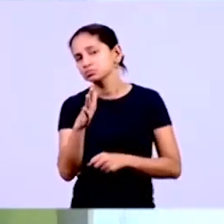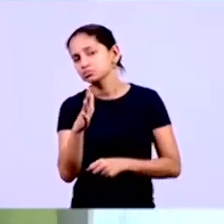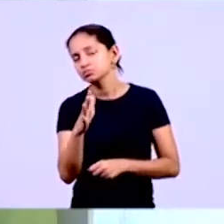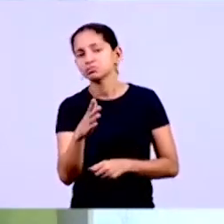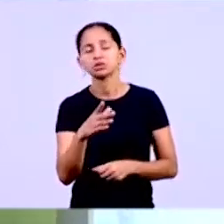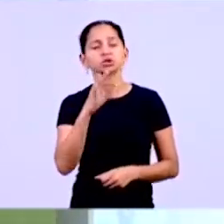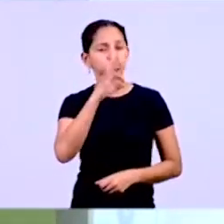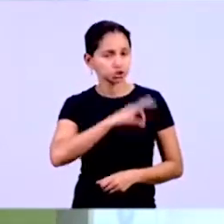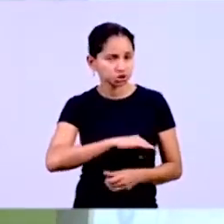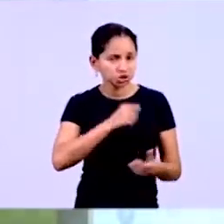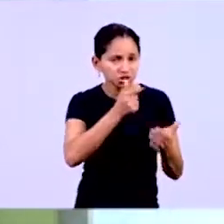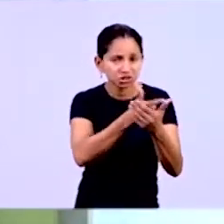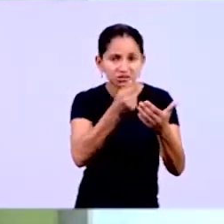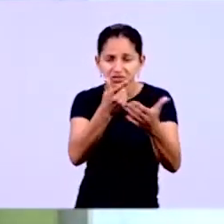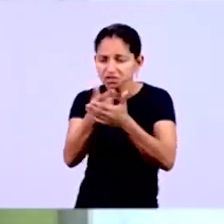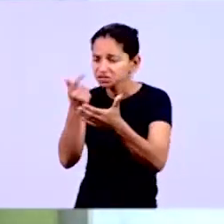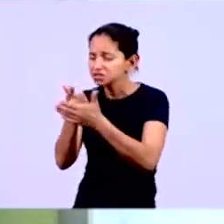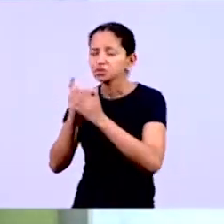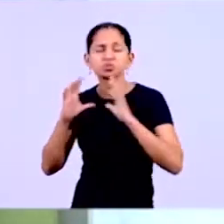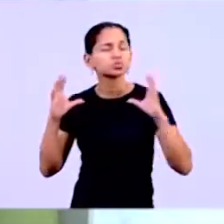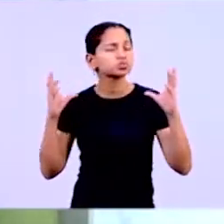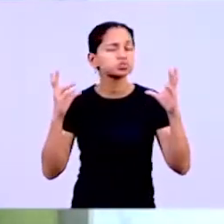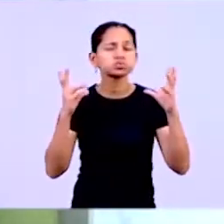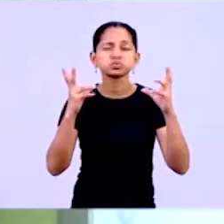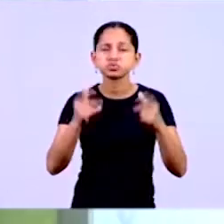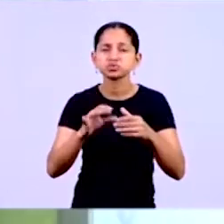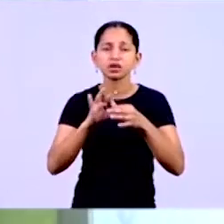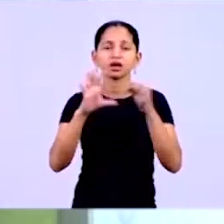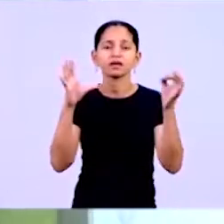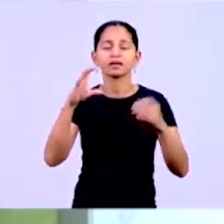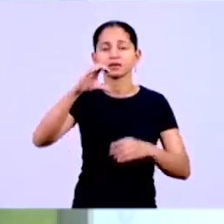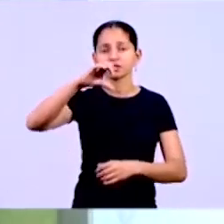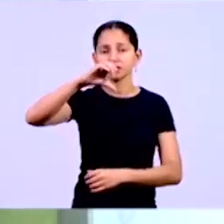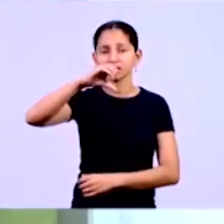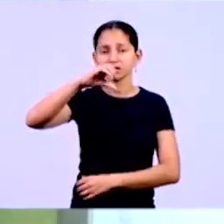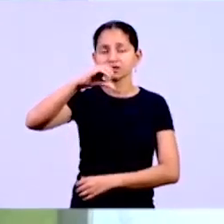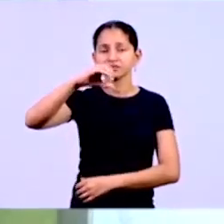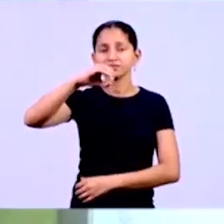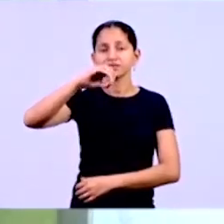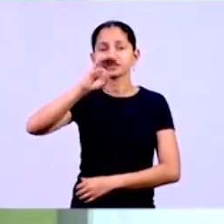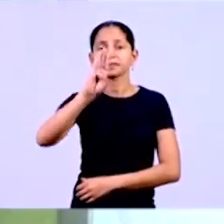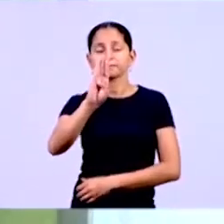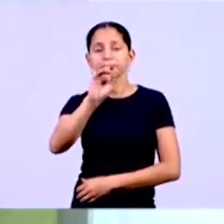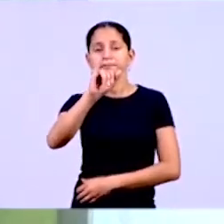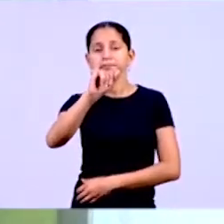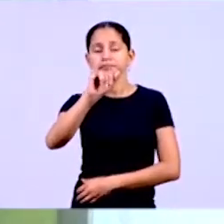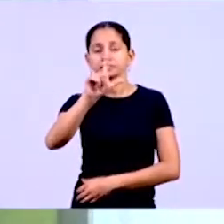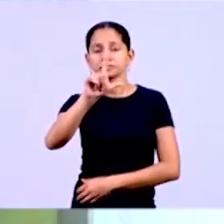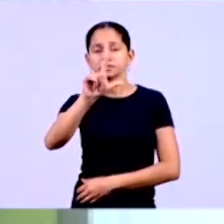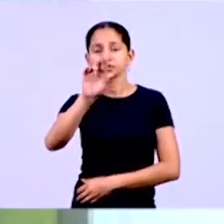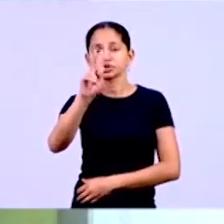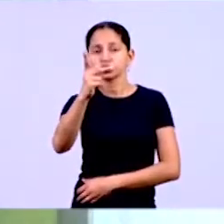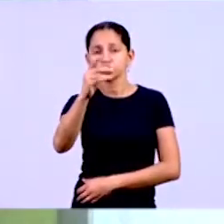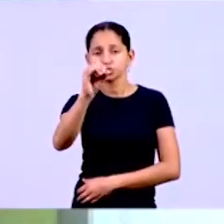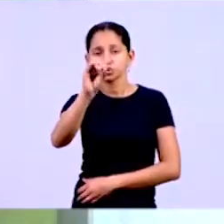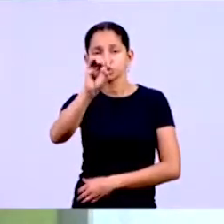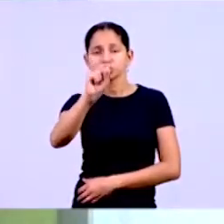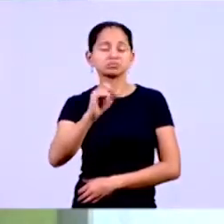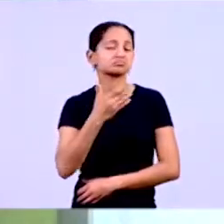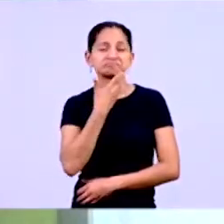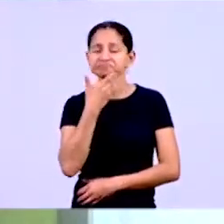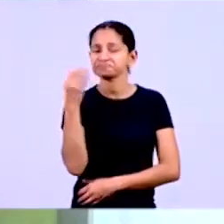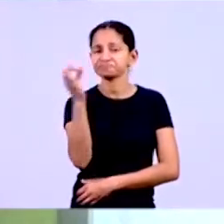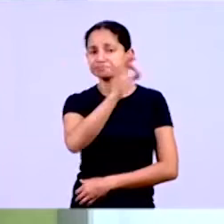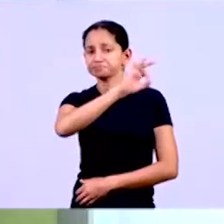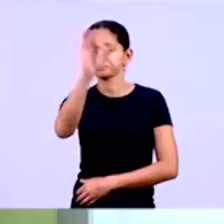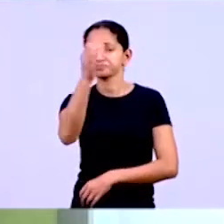sócios, pagar as ações, pagar os dividendos e assim por diante. Ela tem em caixa 90 bilhões de dólares. É a empresa que está bem mais capitalizada